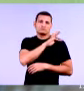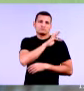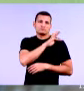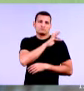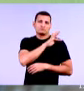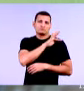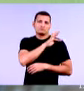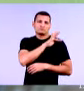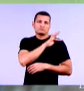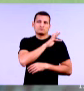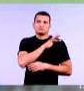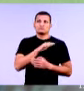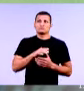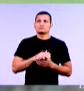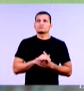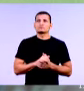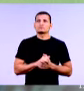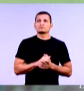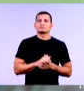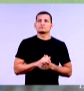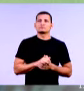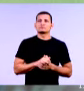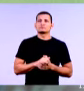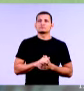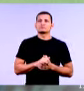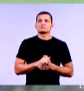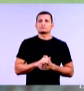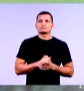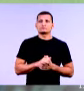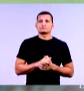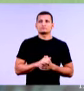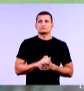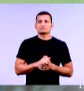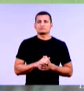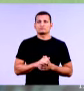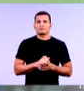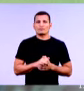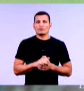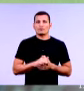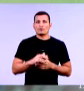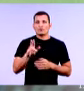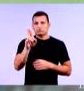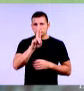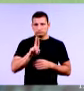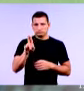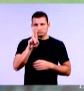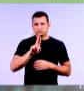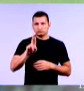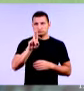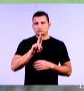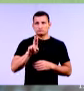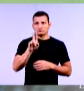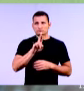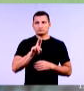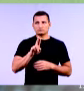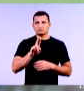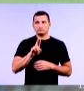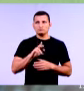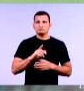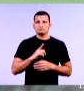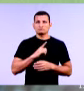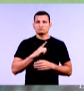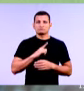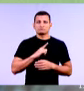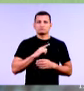Sul, Sudeste e Nordeste. Você vê que essas universidades são ligadas a uma velocidade de 10 gigabits por